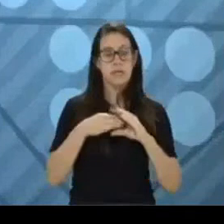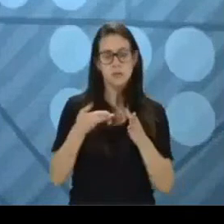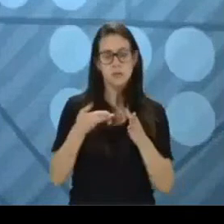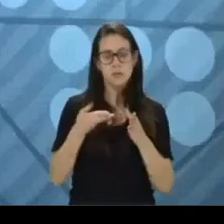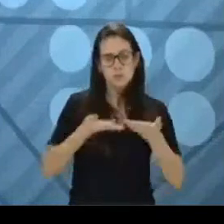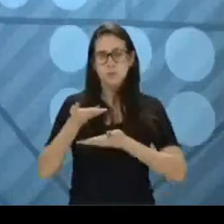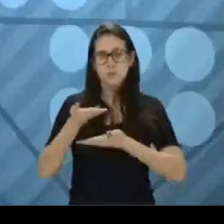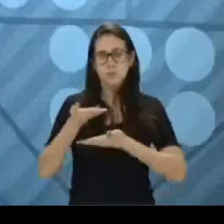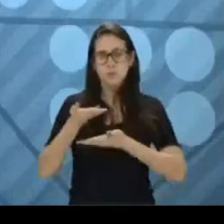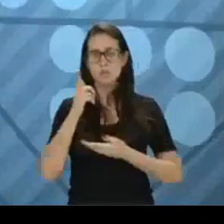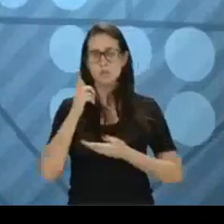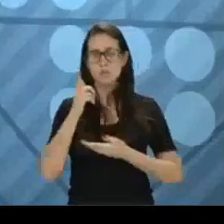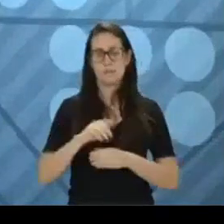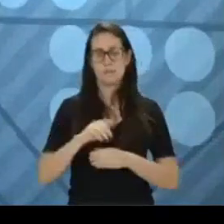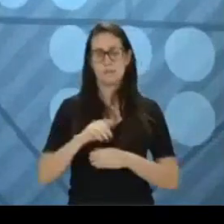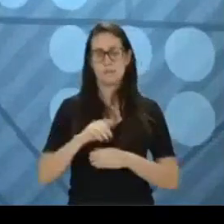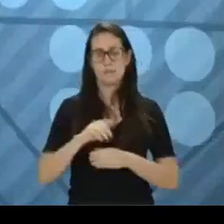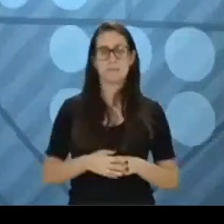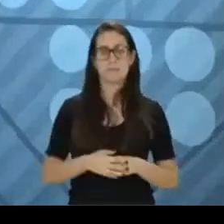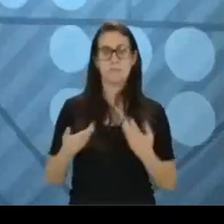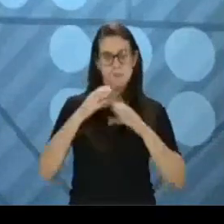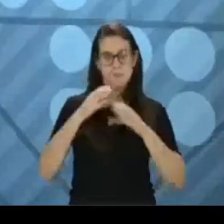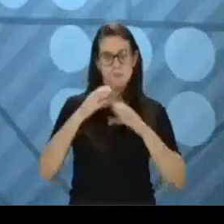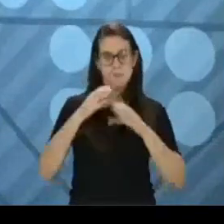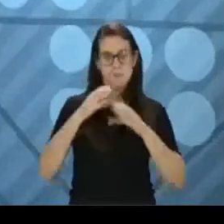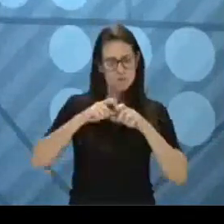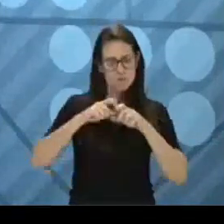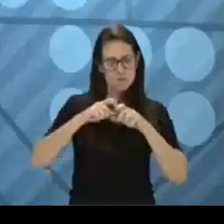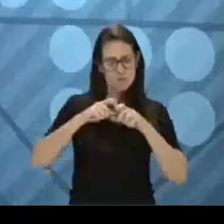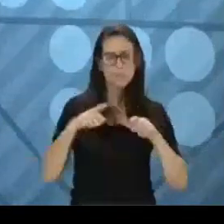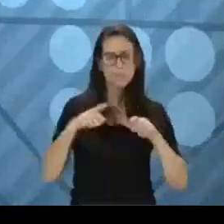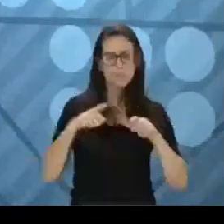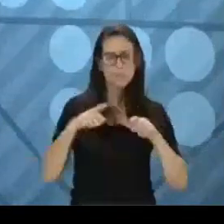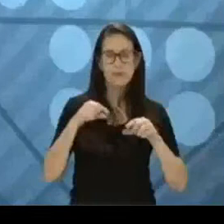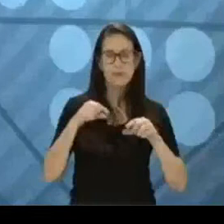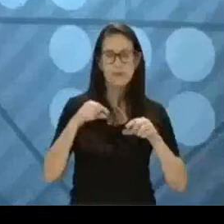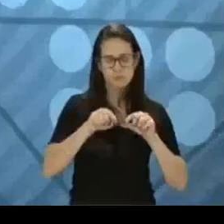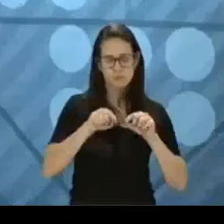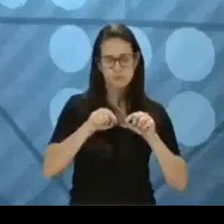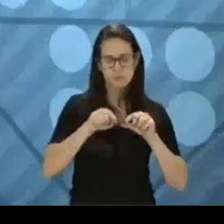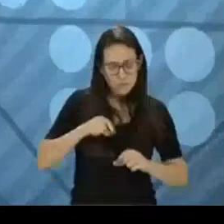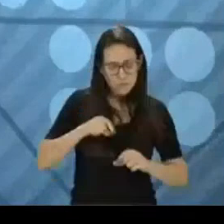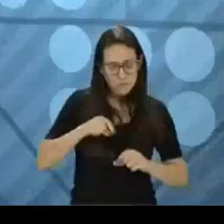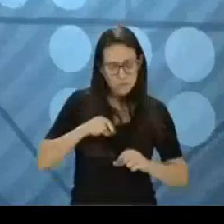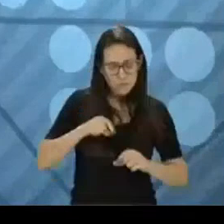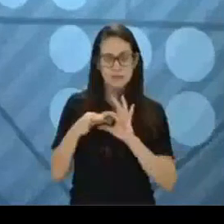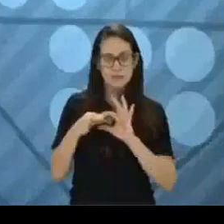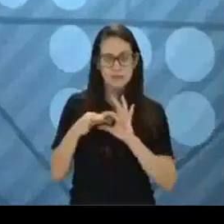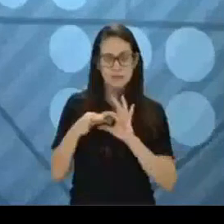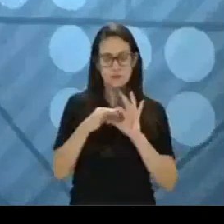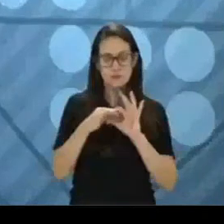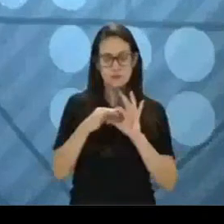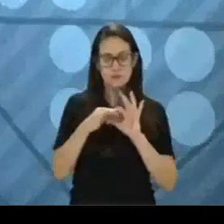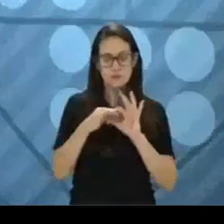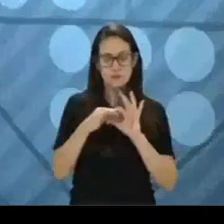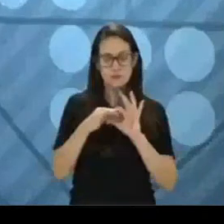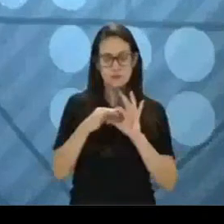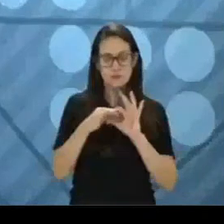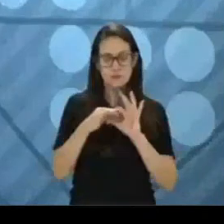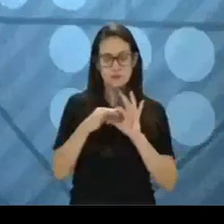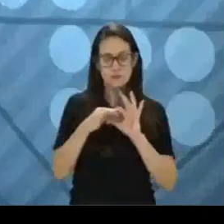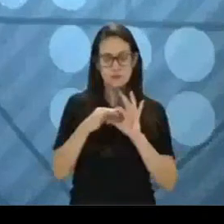temos dentro do Streptococcus várias coloniazinhas de cocos, então várias células aderidas umas às outras. Então, vamos retomar a